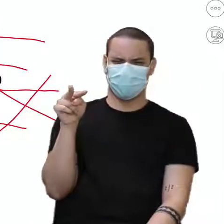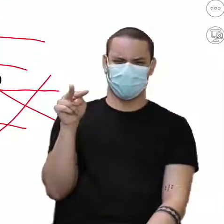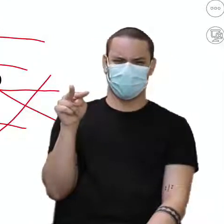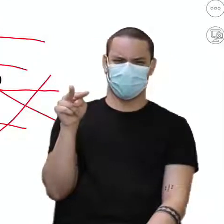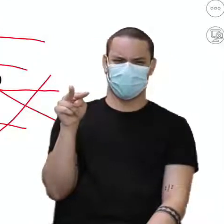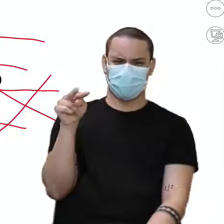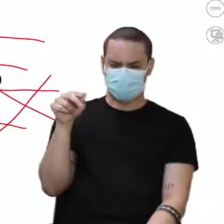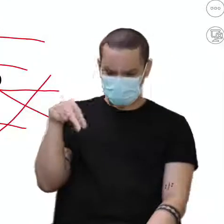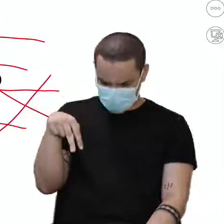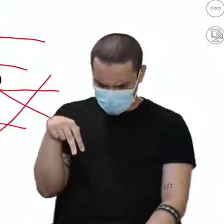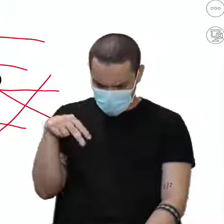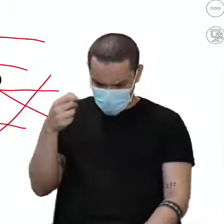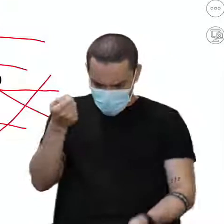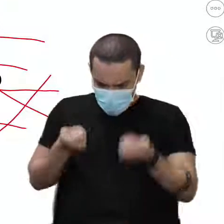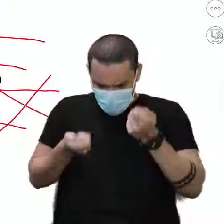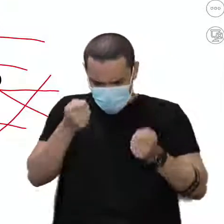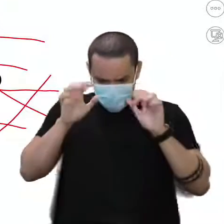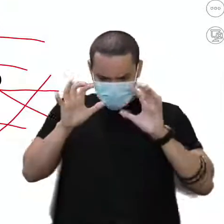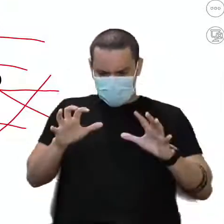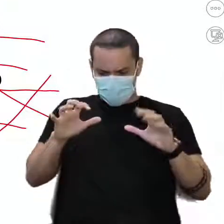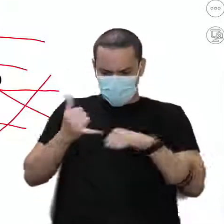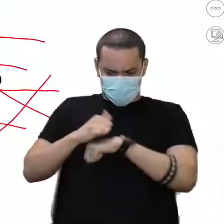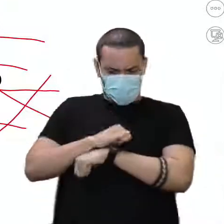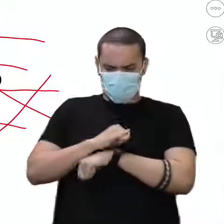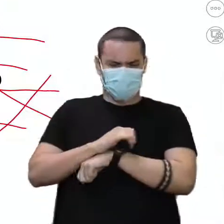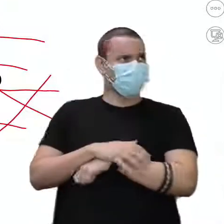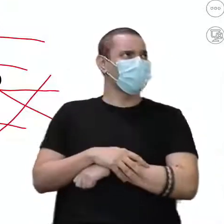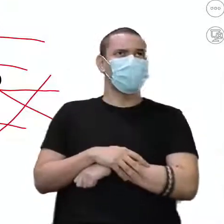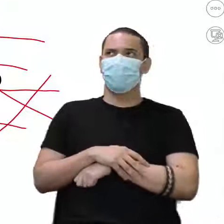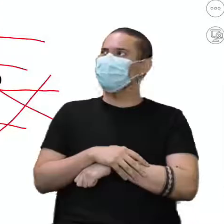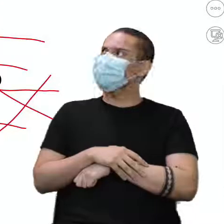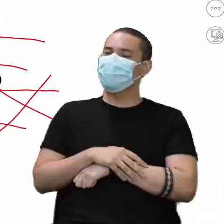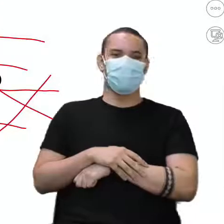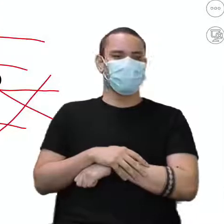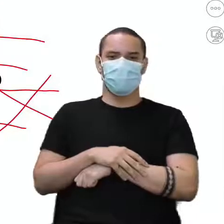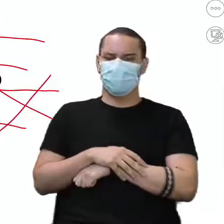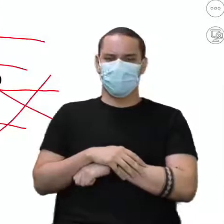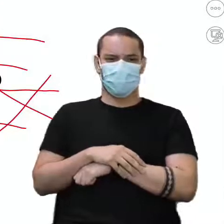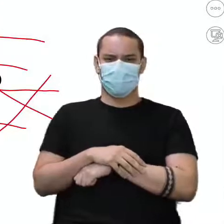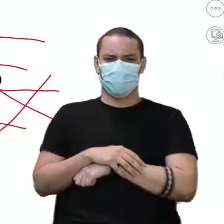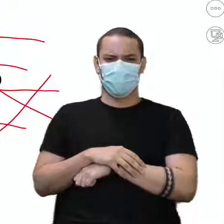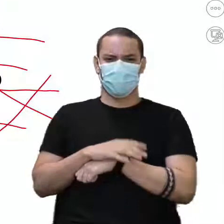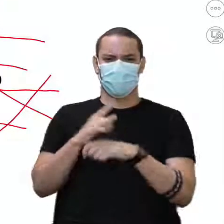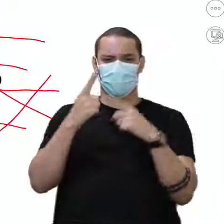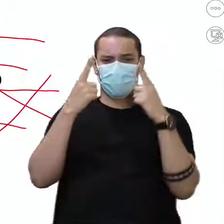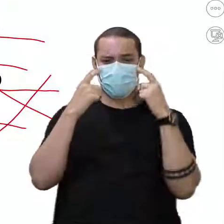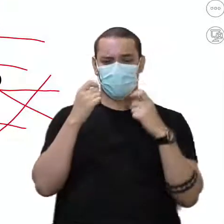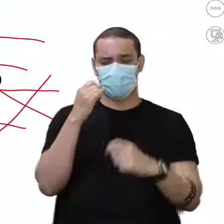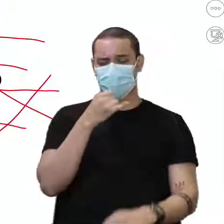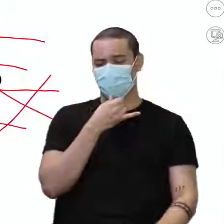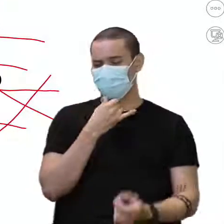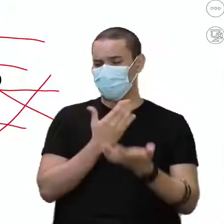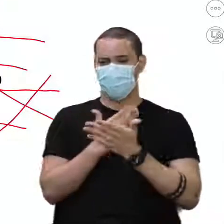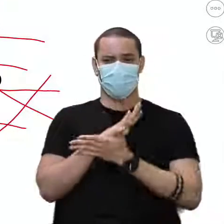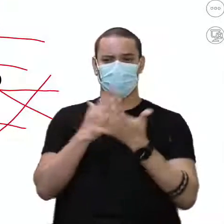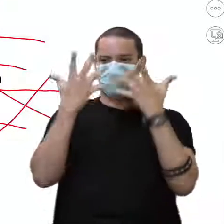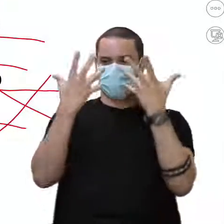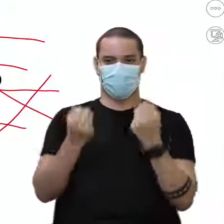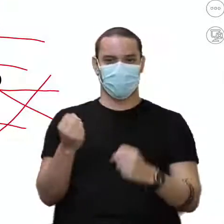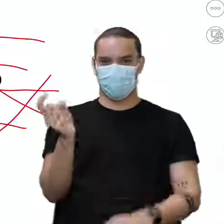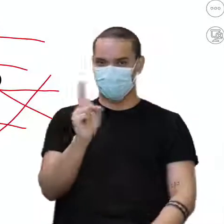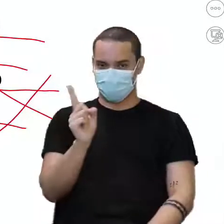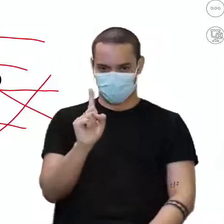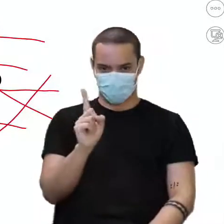vê, ela fala algumas coisas aqui que eu já vou dizer para vocês, e olha só a feição dela, o semblante dela de inconformada.